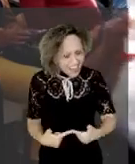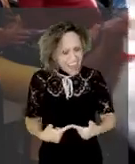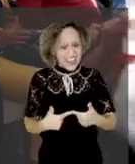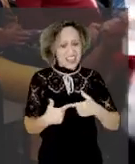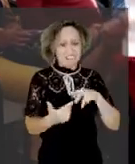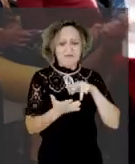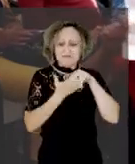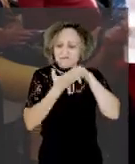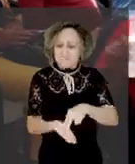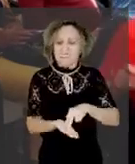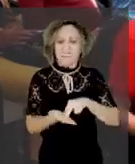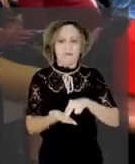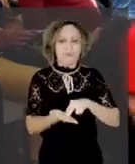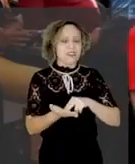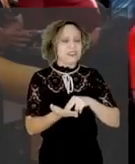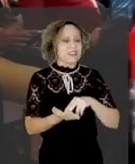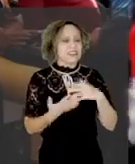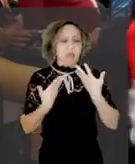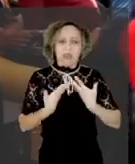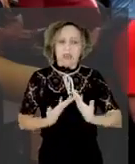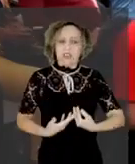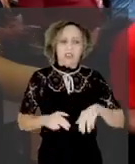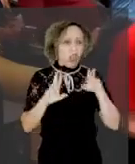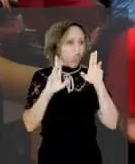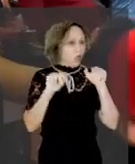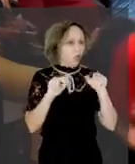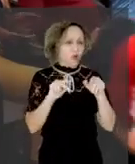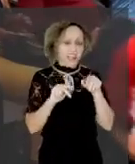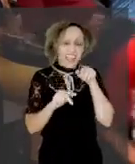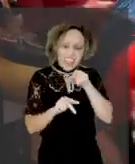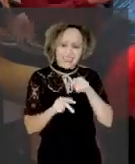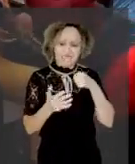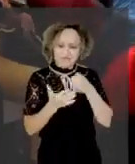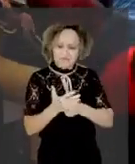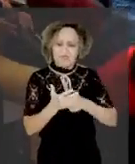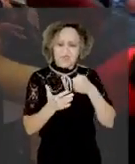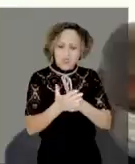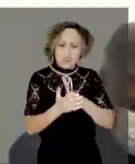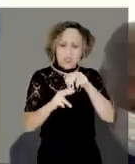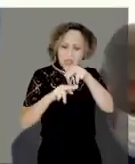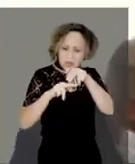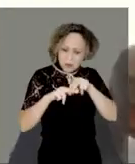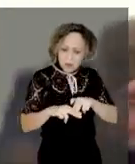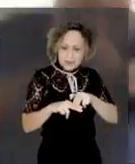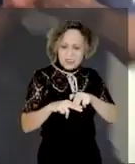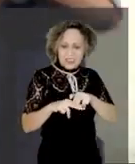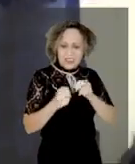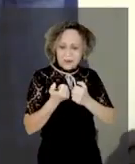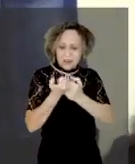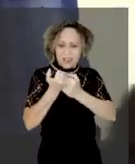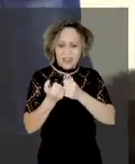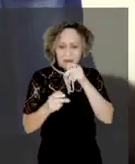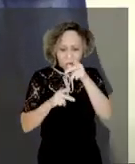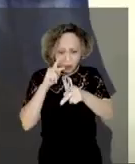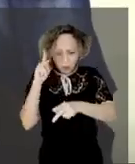Luiz Inácio Lula da Silva com a palavra com vocês.